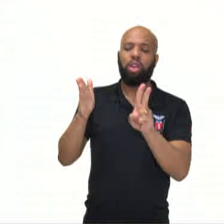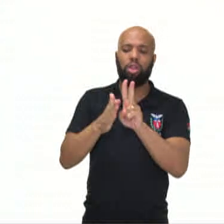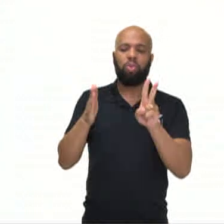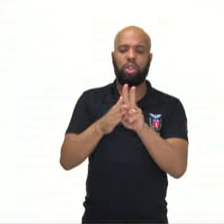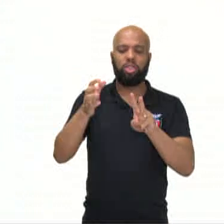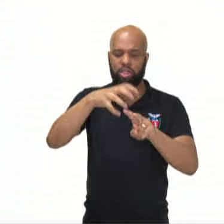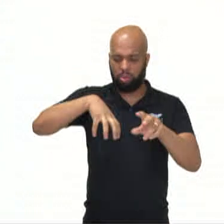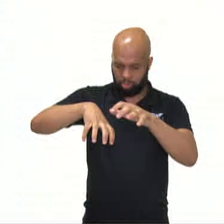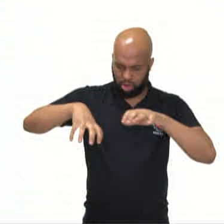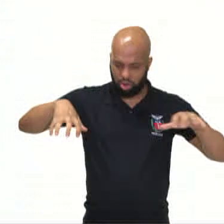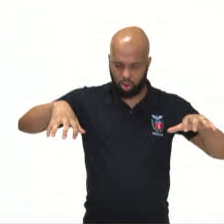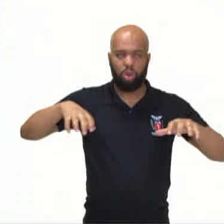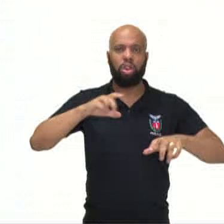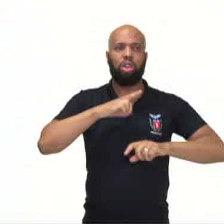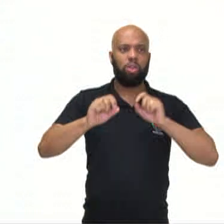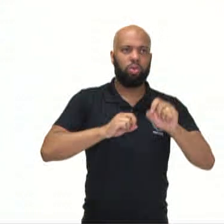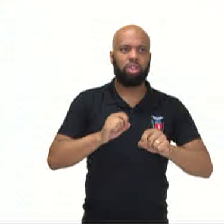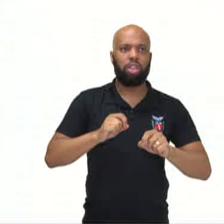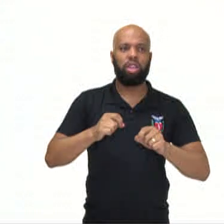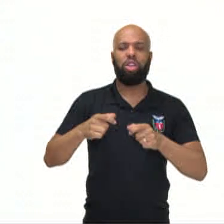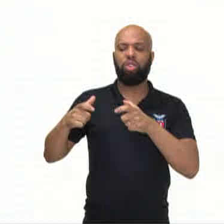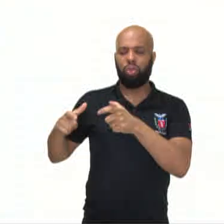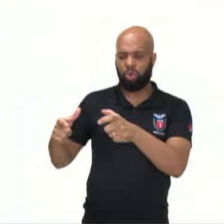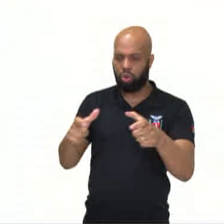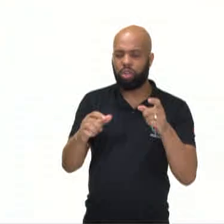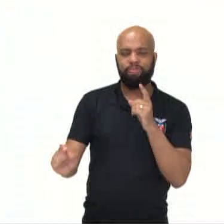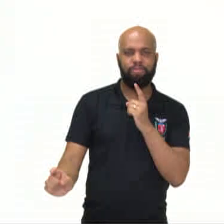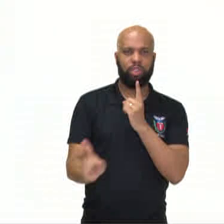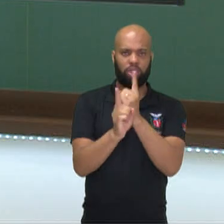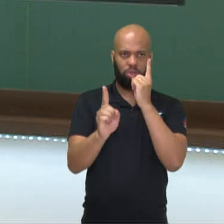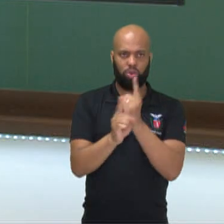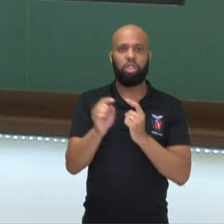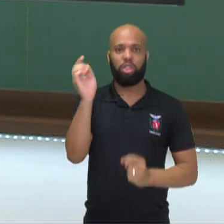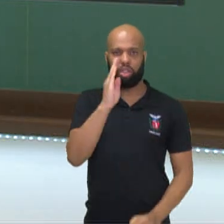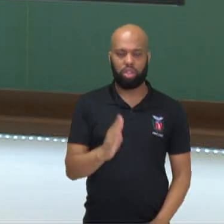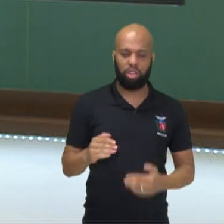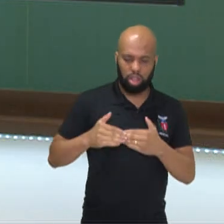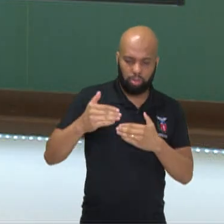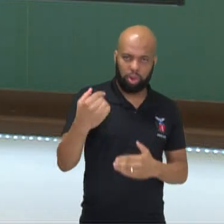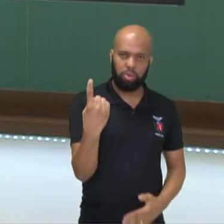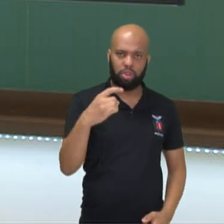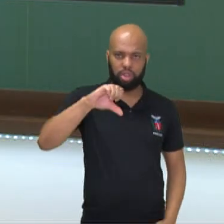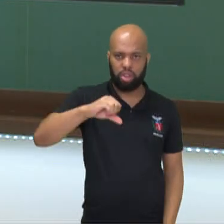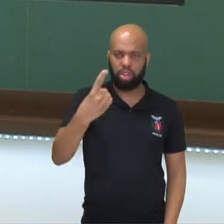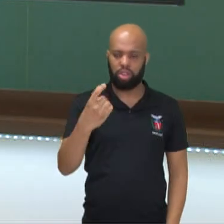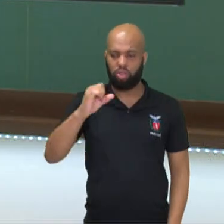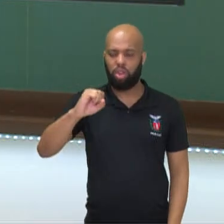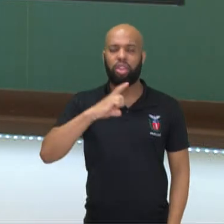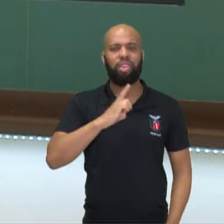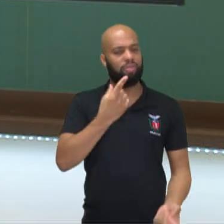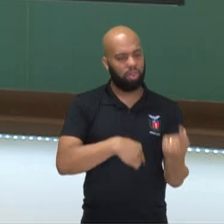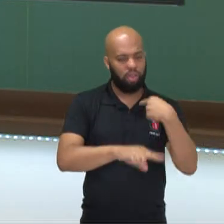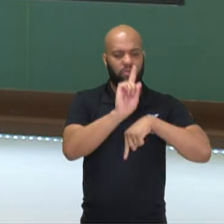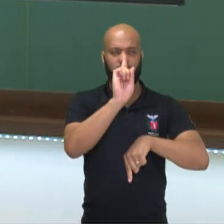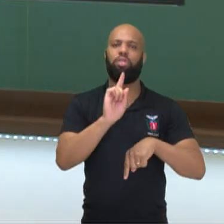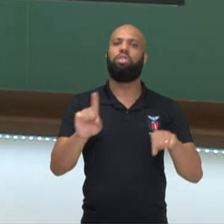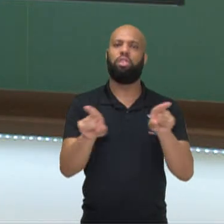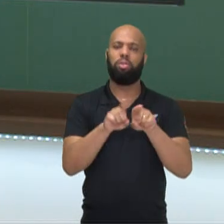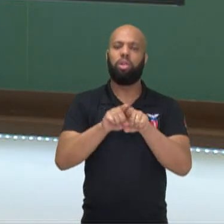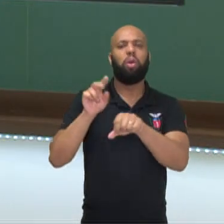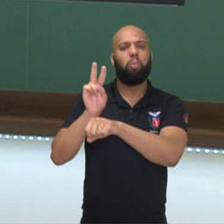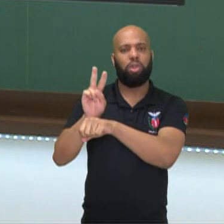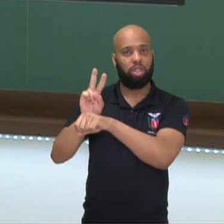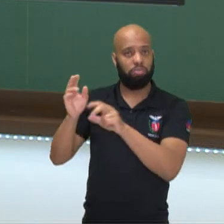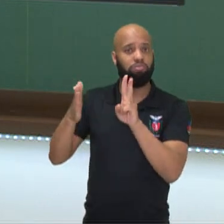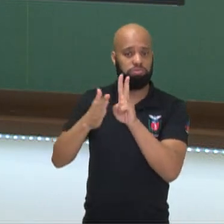separado desse trabalho de localização de trabalhadores nacionais. A partir de 1918, um avanço, então, na proteção